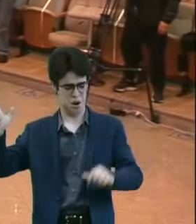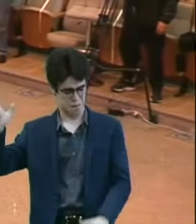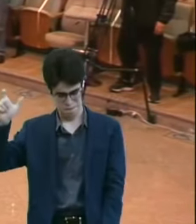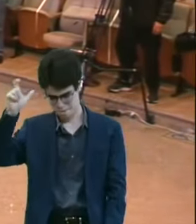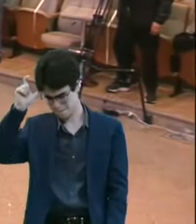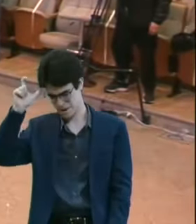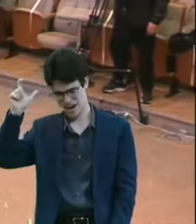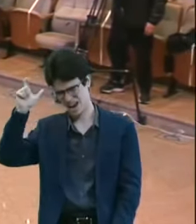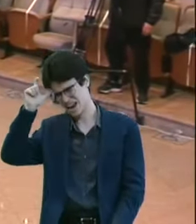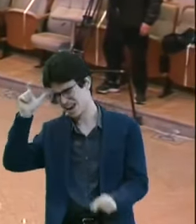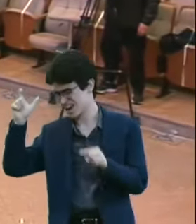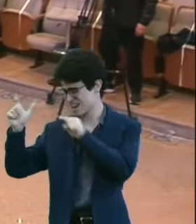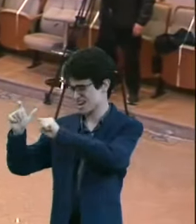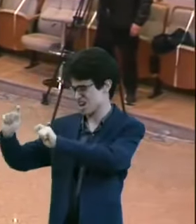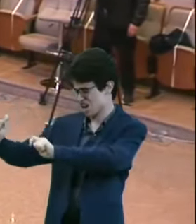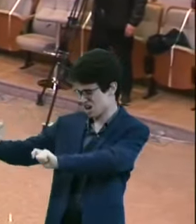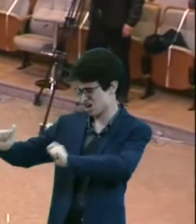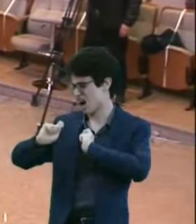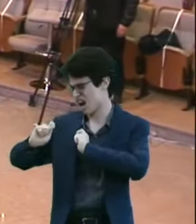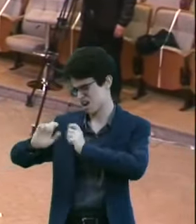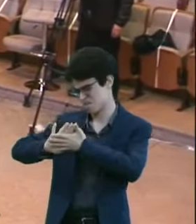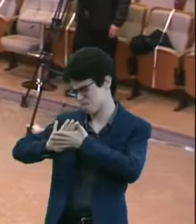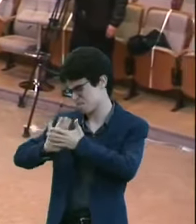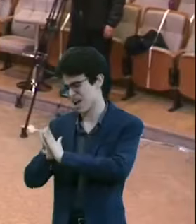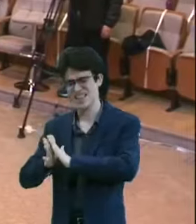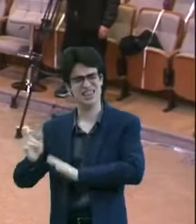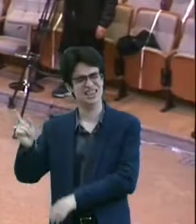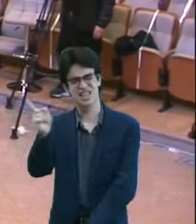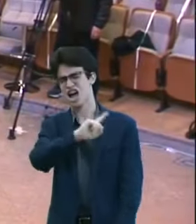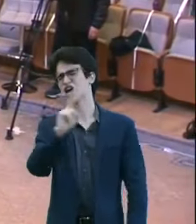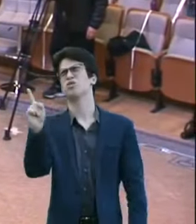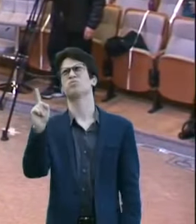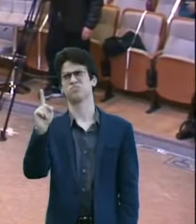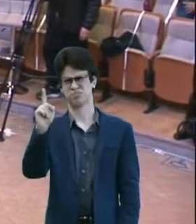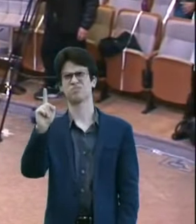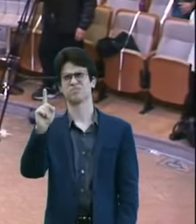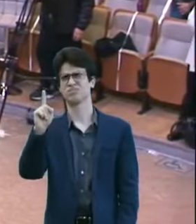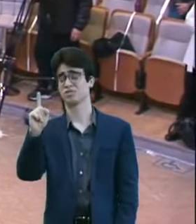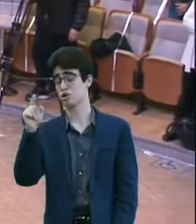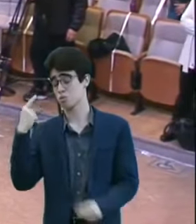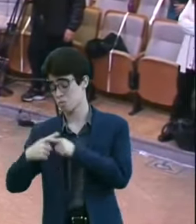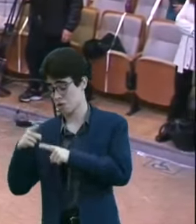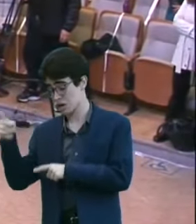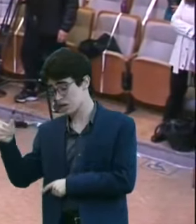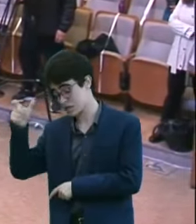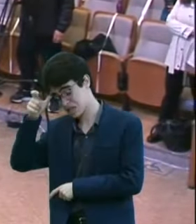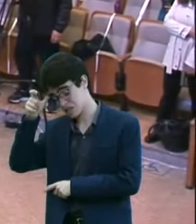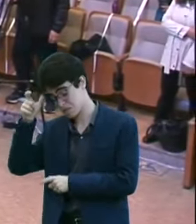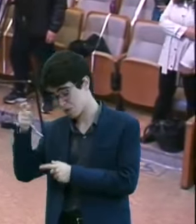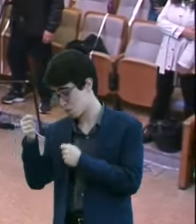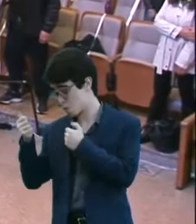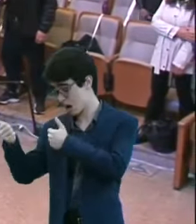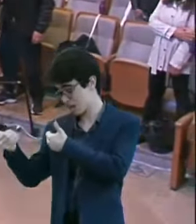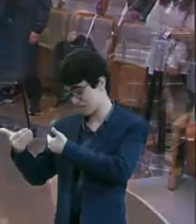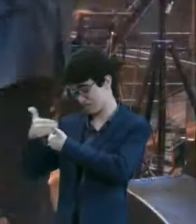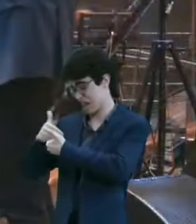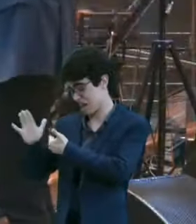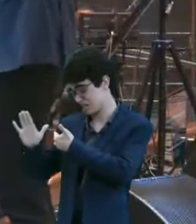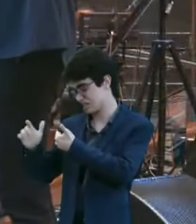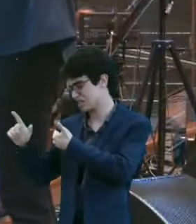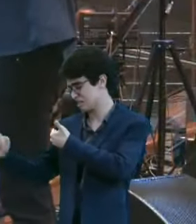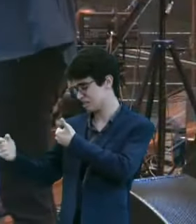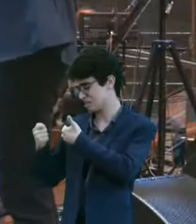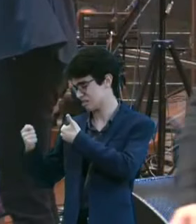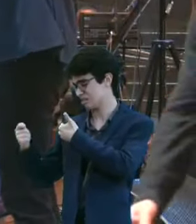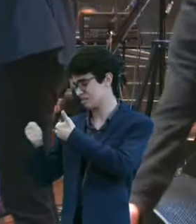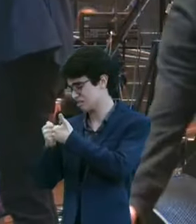não vai destruir os nossos lares. Ele está à porta. Ele tem ameaçado. Ele